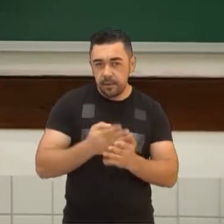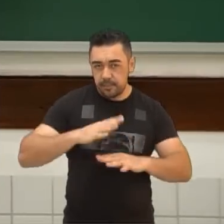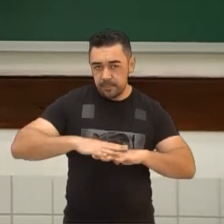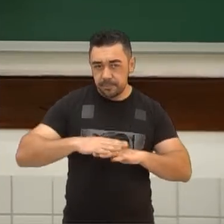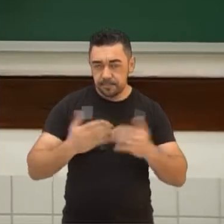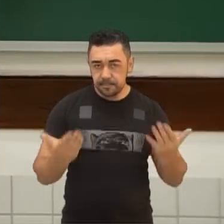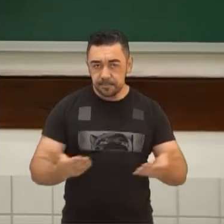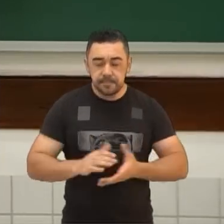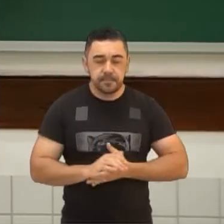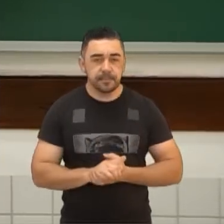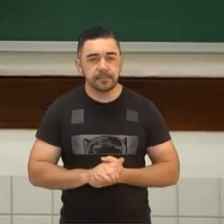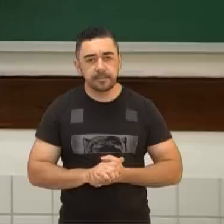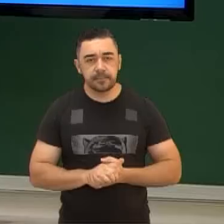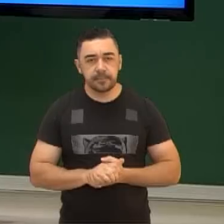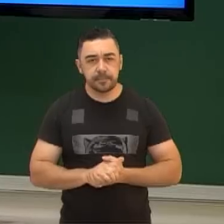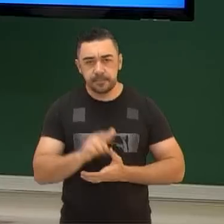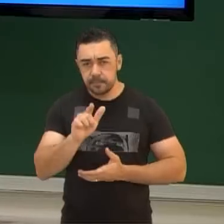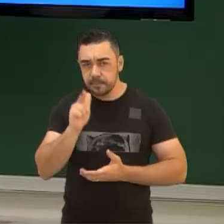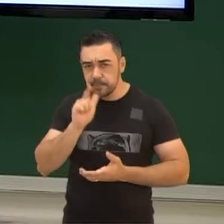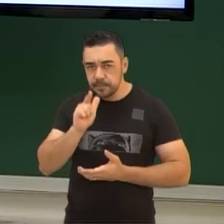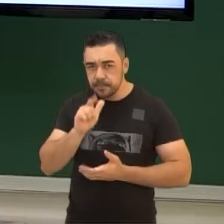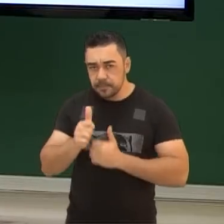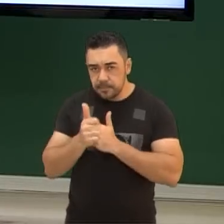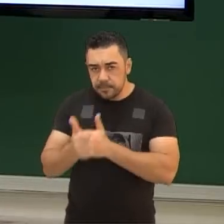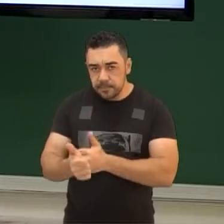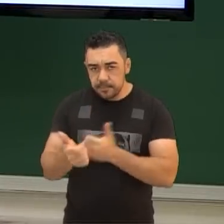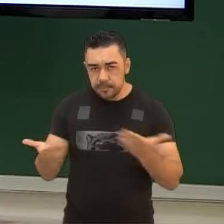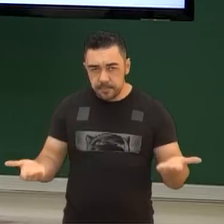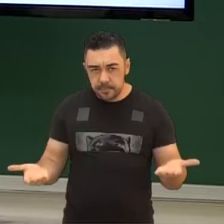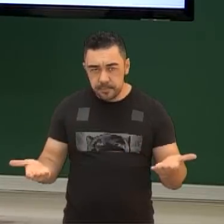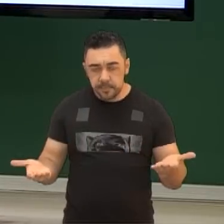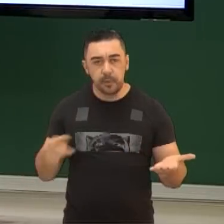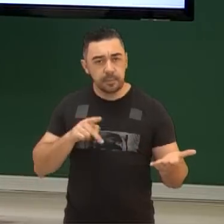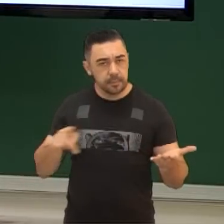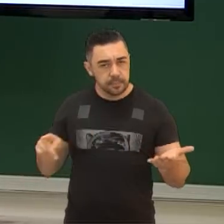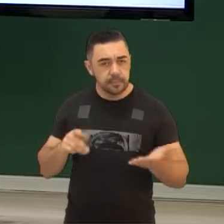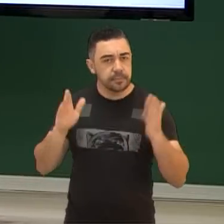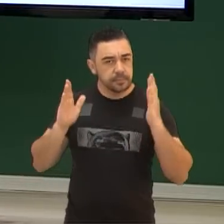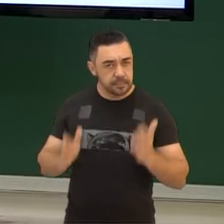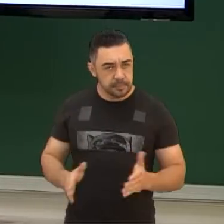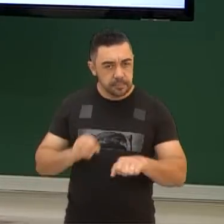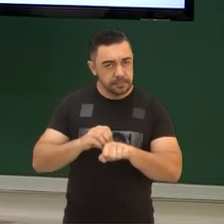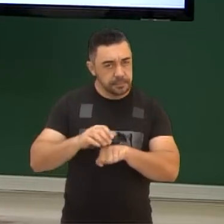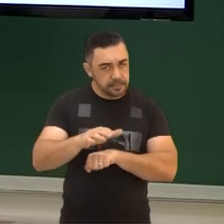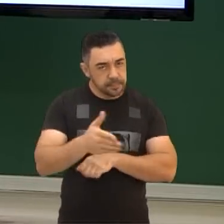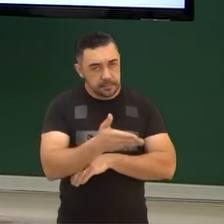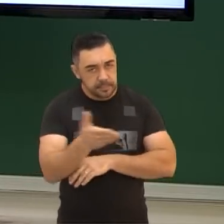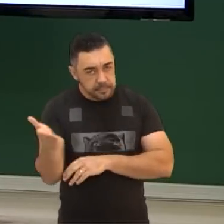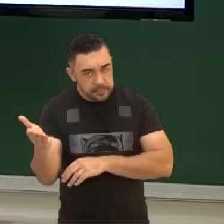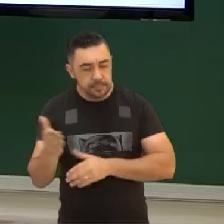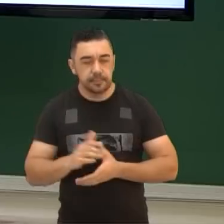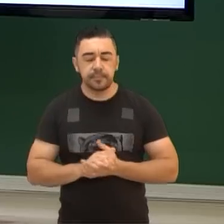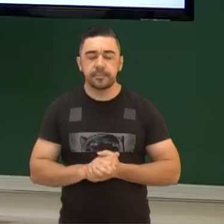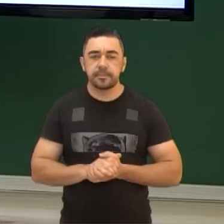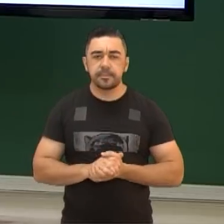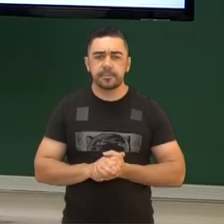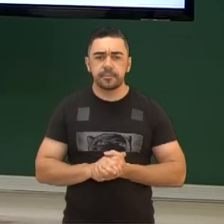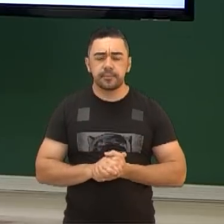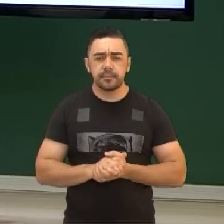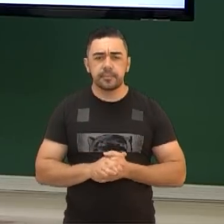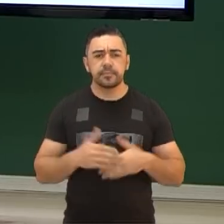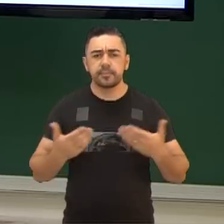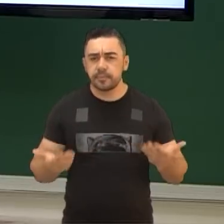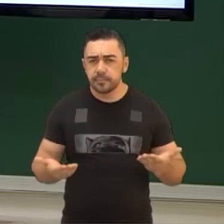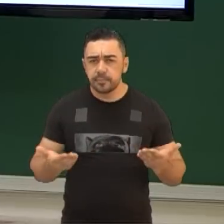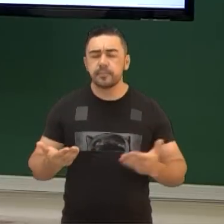matemática? Estão conseguindo acompanhar aí de casa? Então, a professora já passou esses avisos, tá bom? Então, olha só, o que